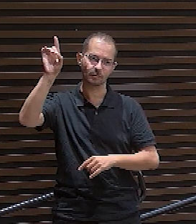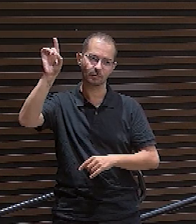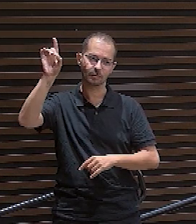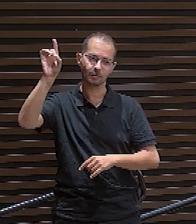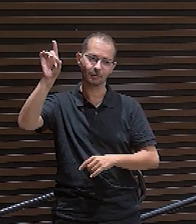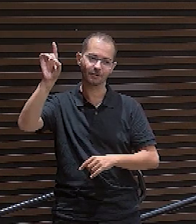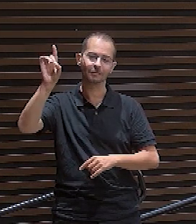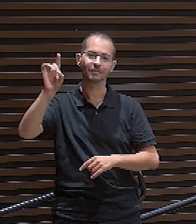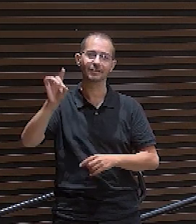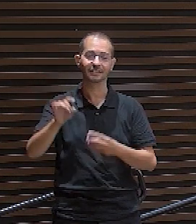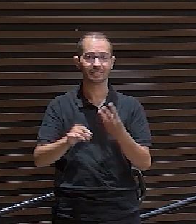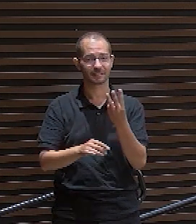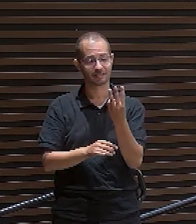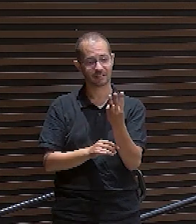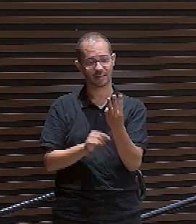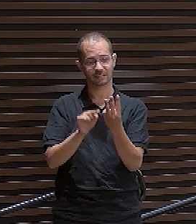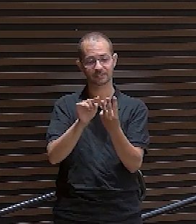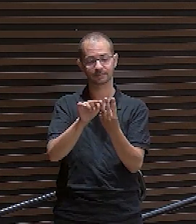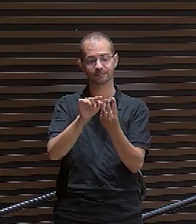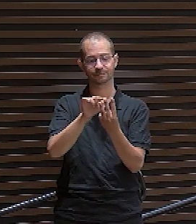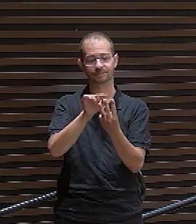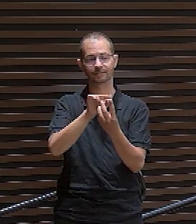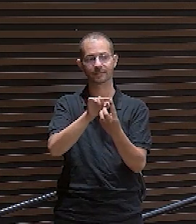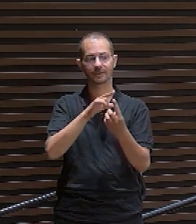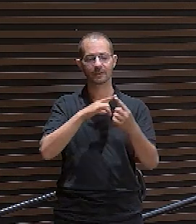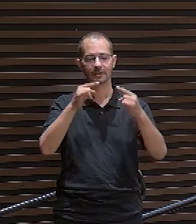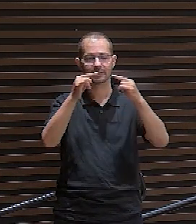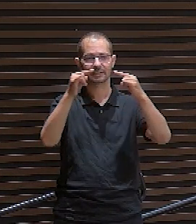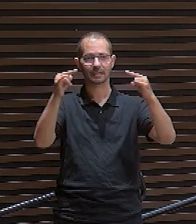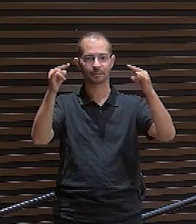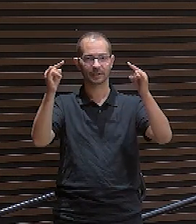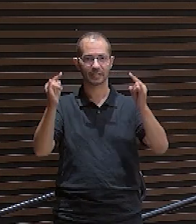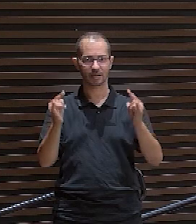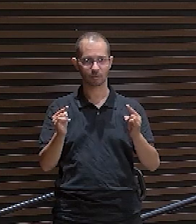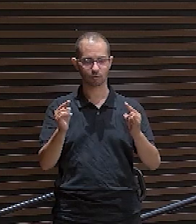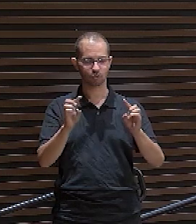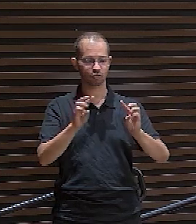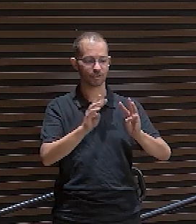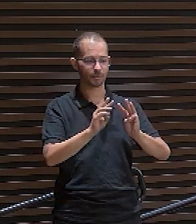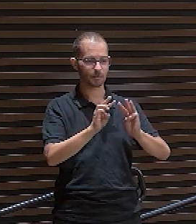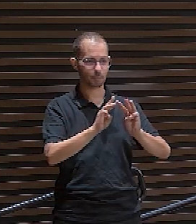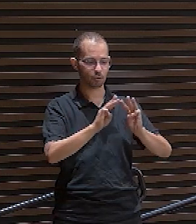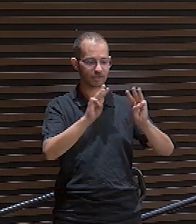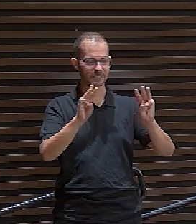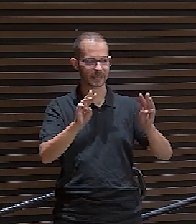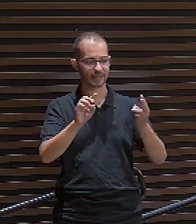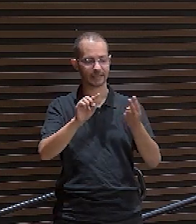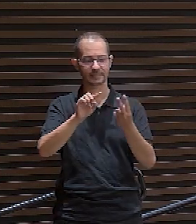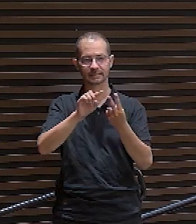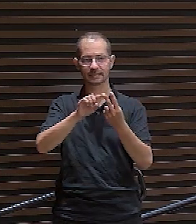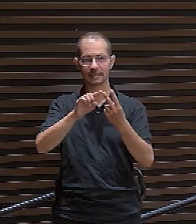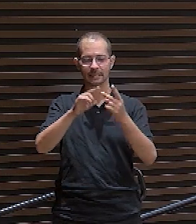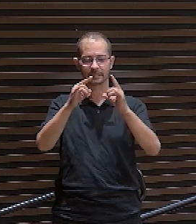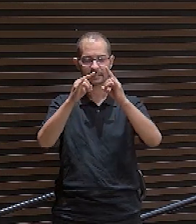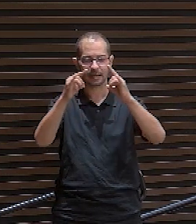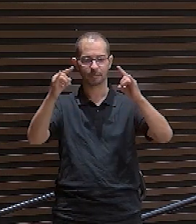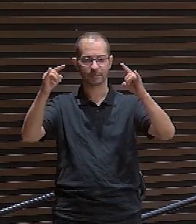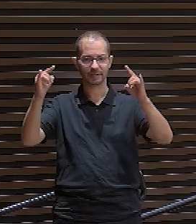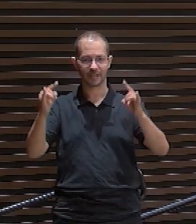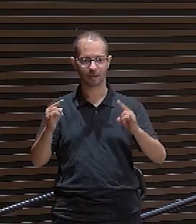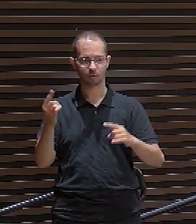3, né? O tabernáculo de Moisés, o tabernáculo de Davi